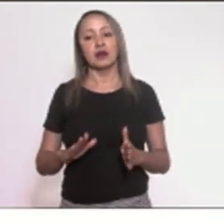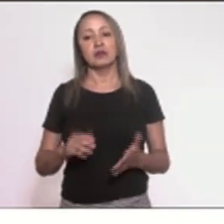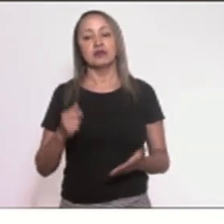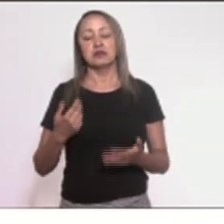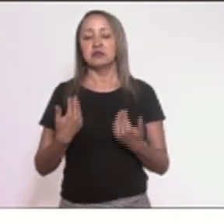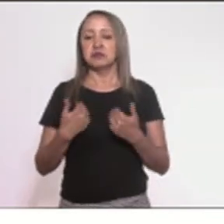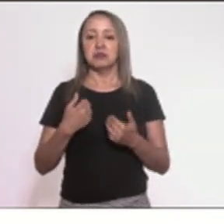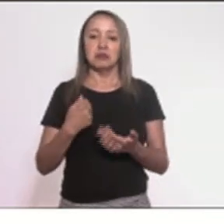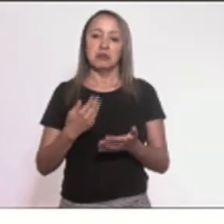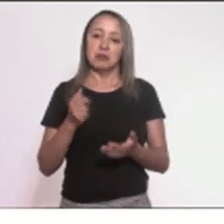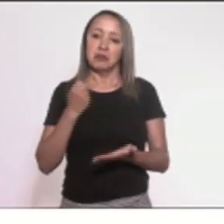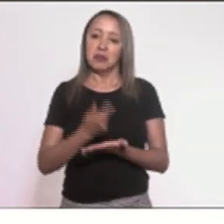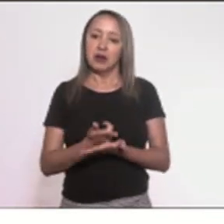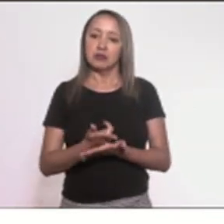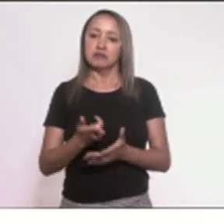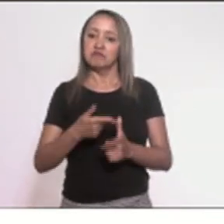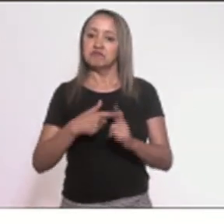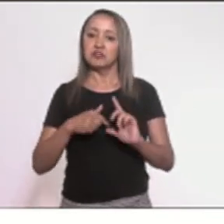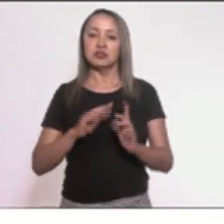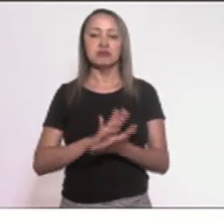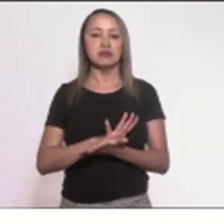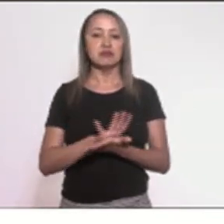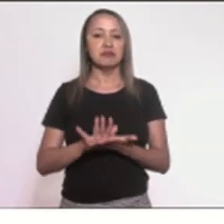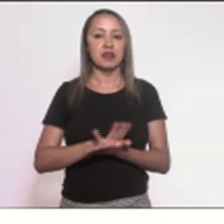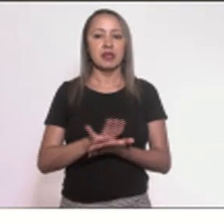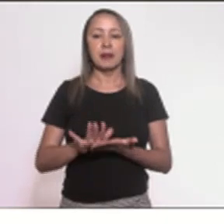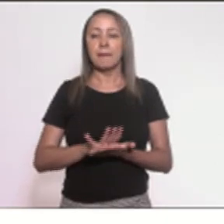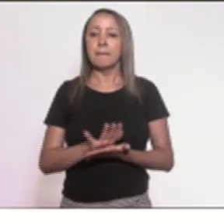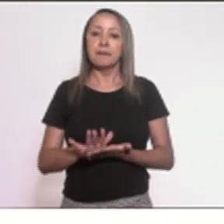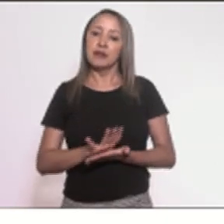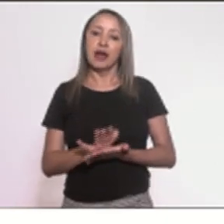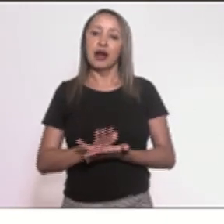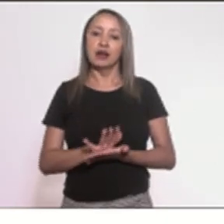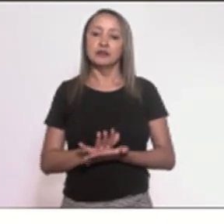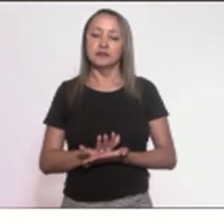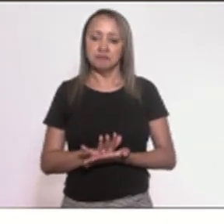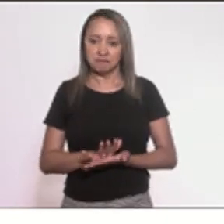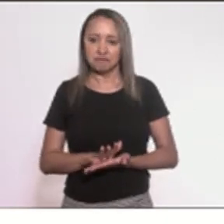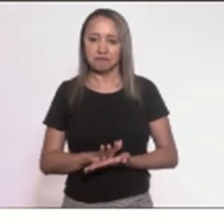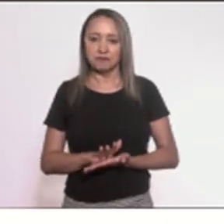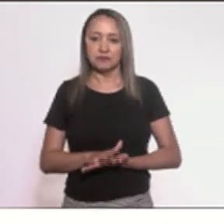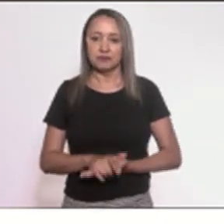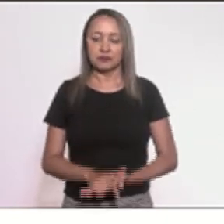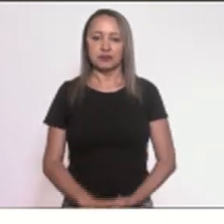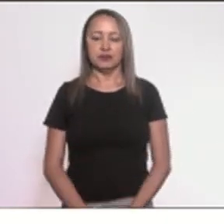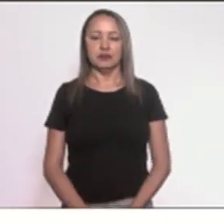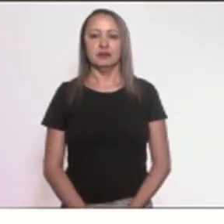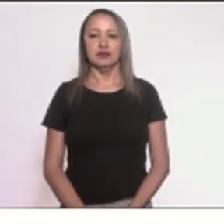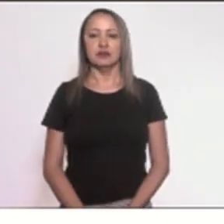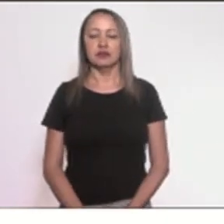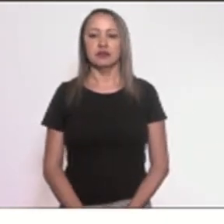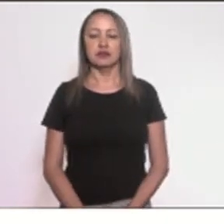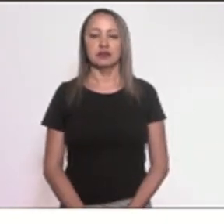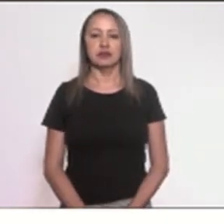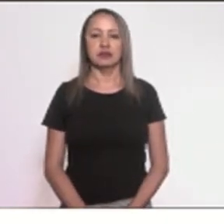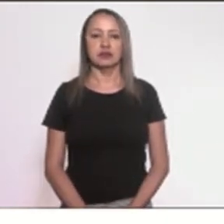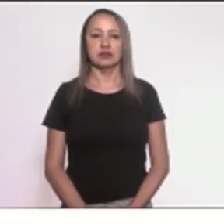porque essa dívida jamais foi auditada. Jamais foi auditada.